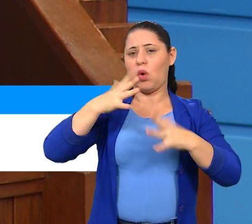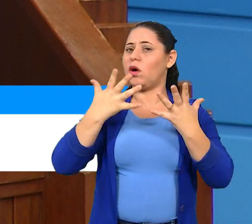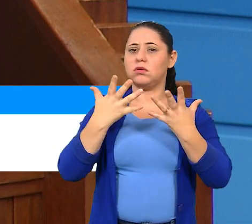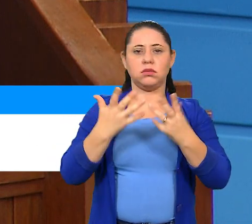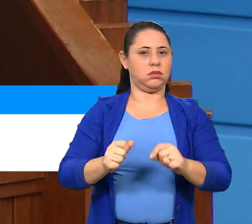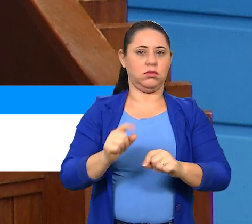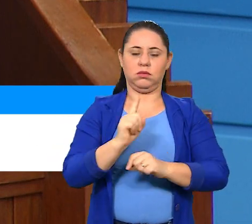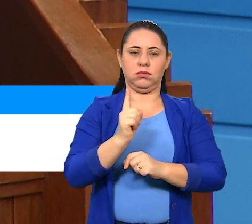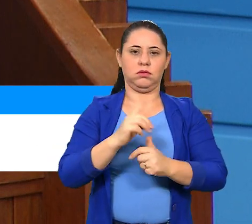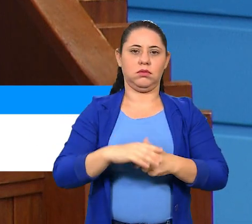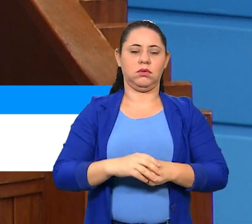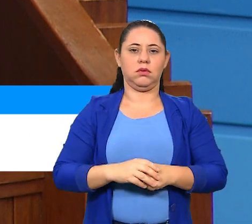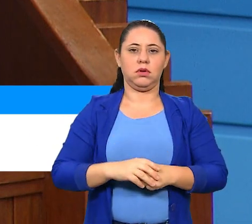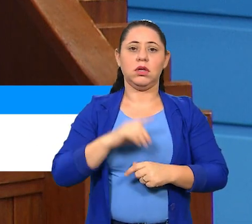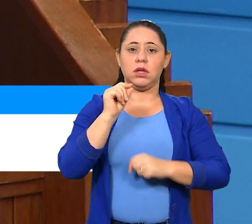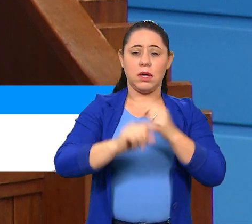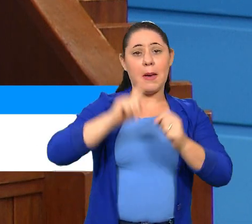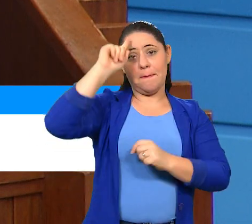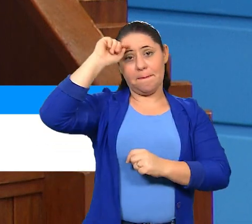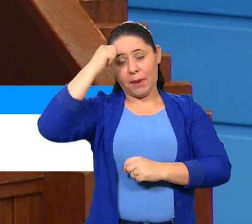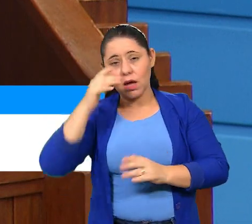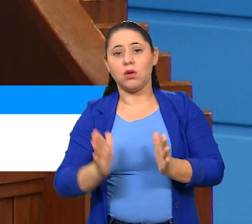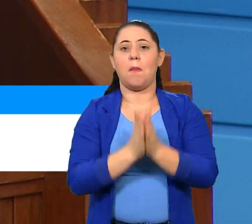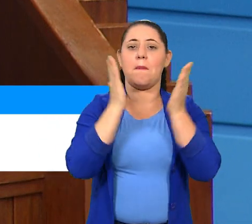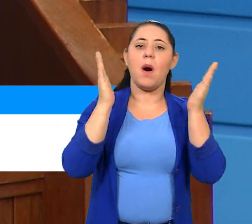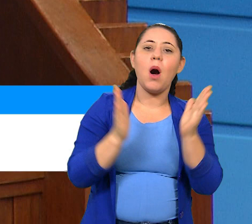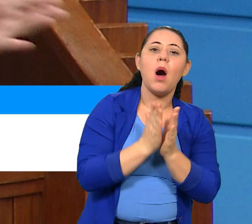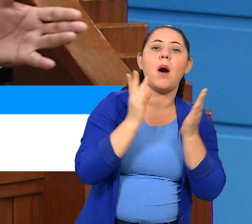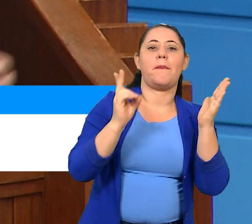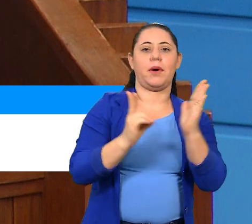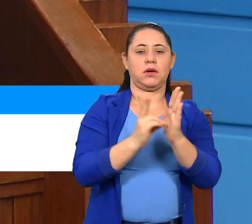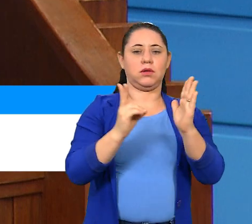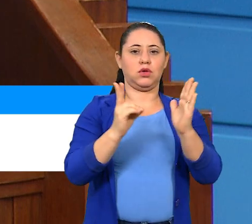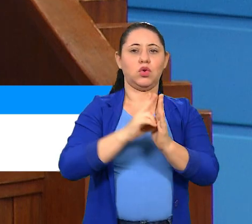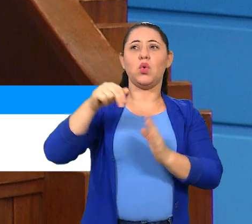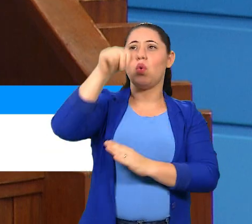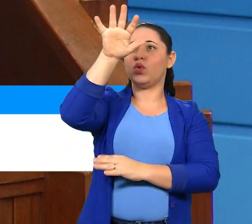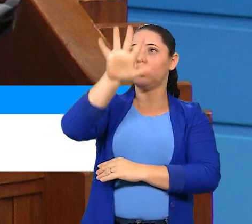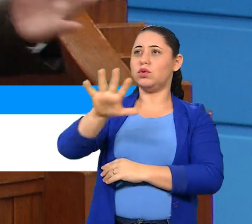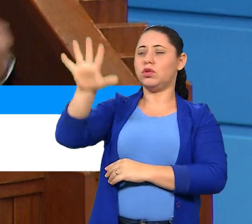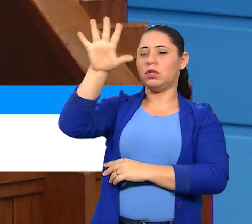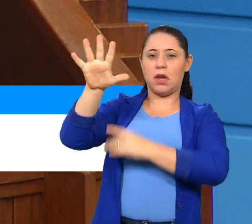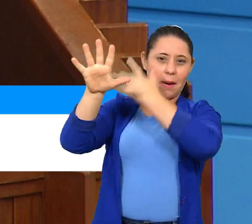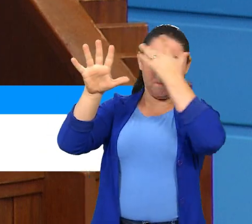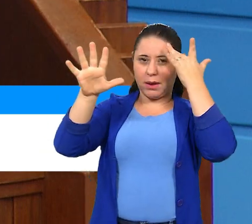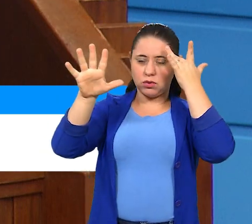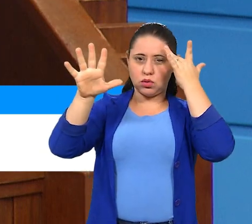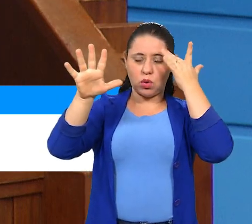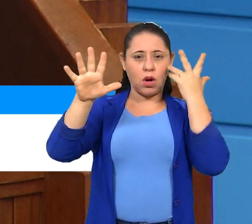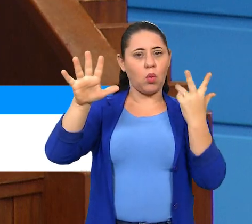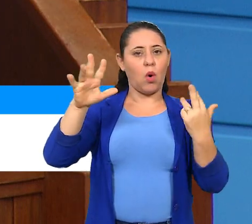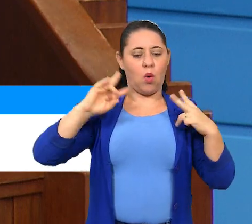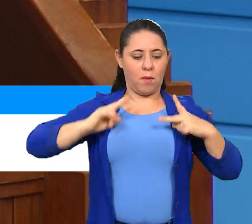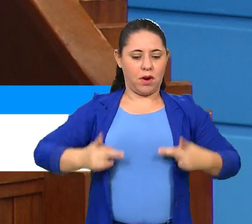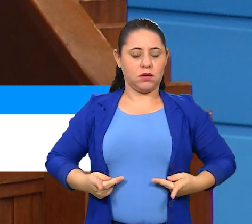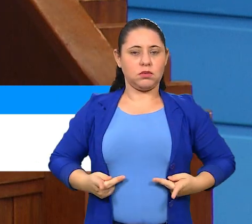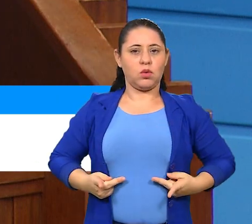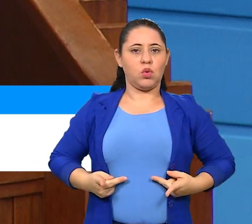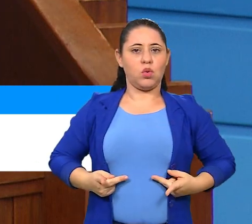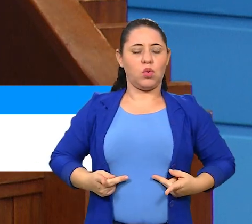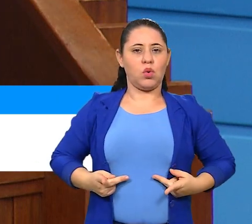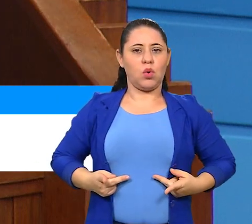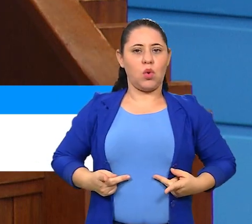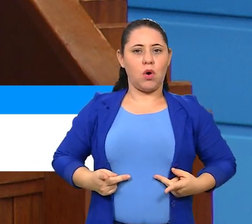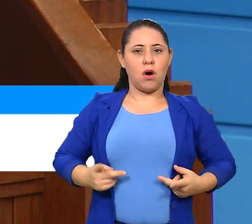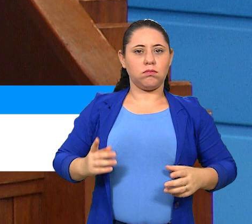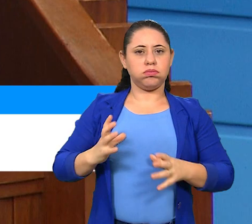porque tem gente às vezes que não considera que pretos que pobres que indígenas que nordestino por exemplo seja